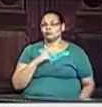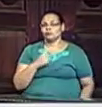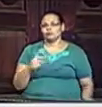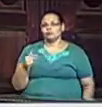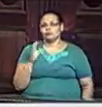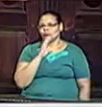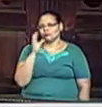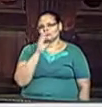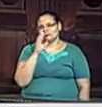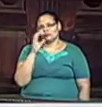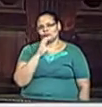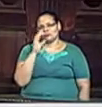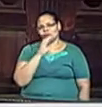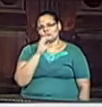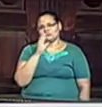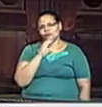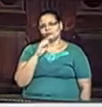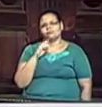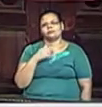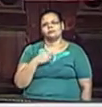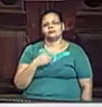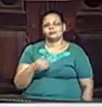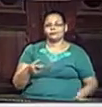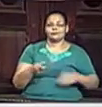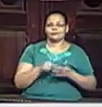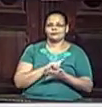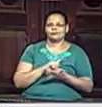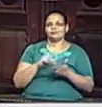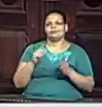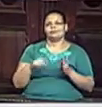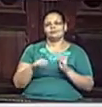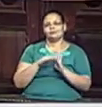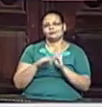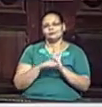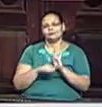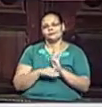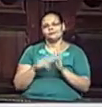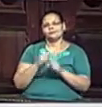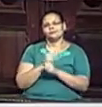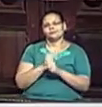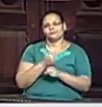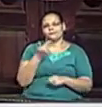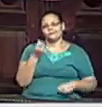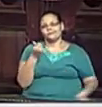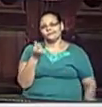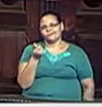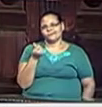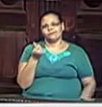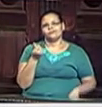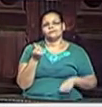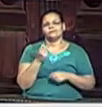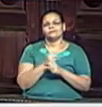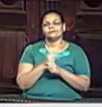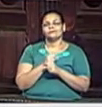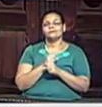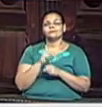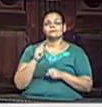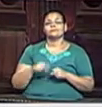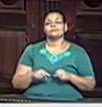é urgentíssimo, que precede as contas de 2016. São as contas